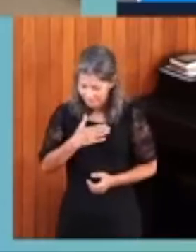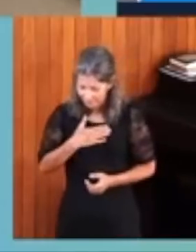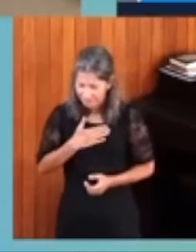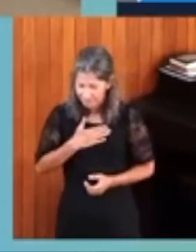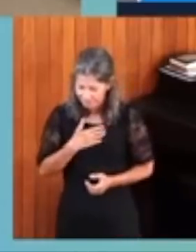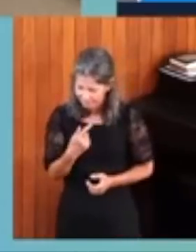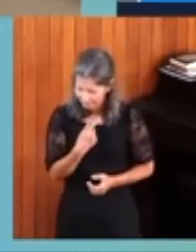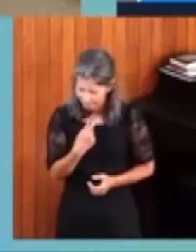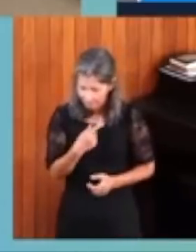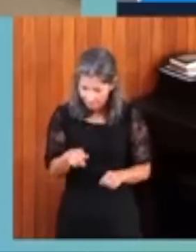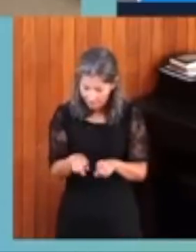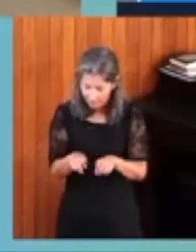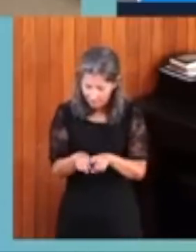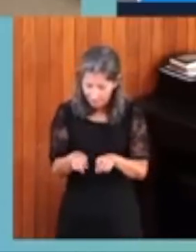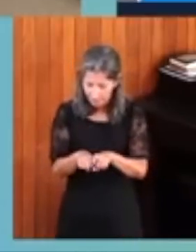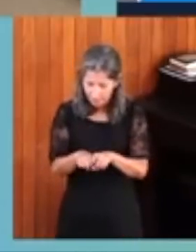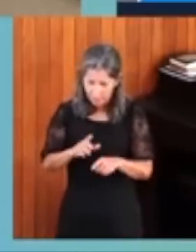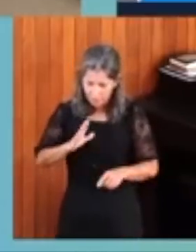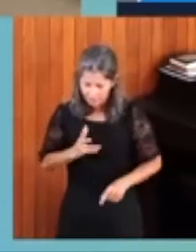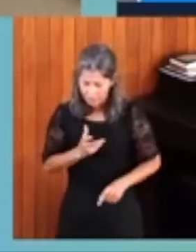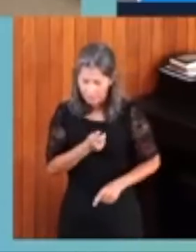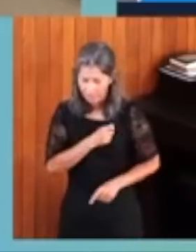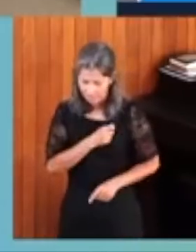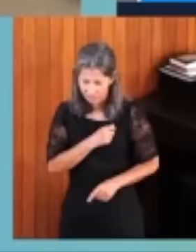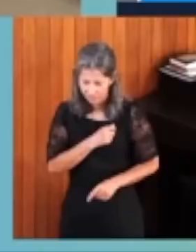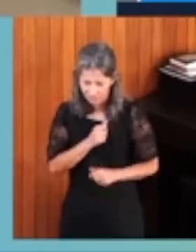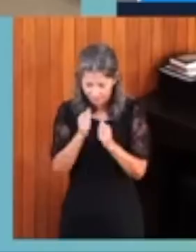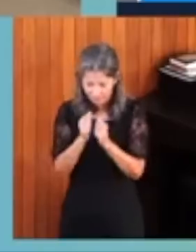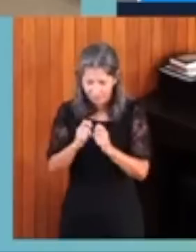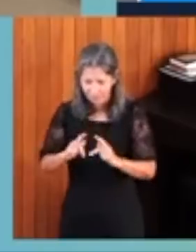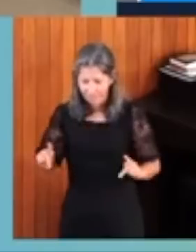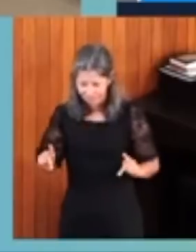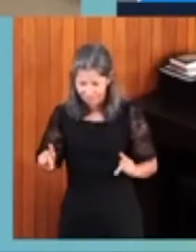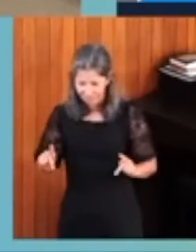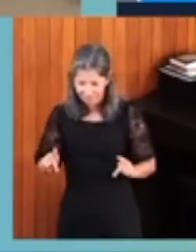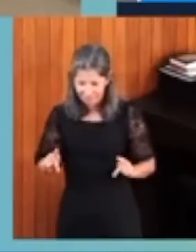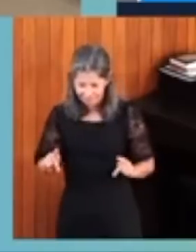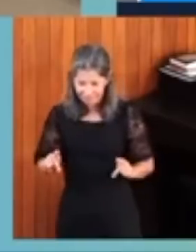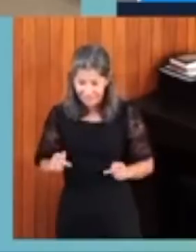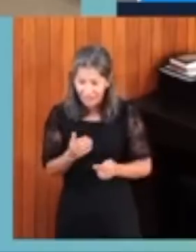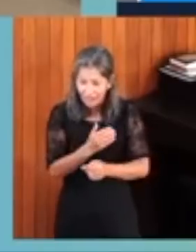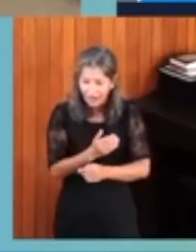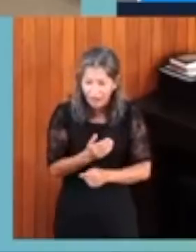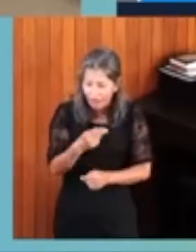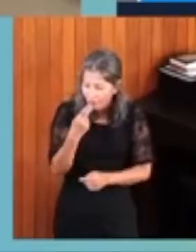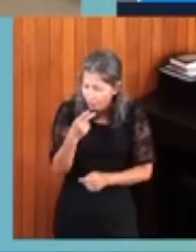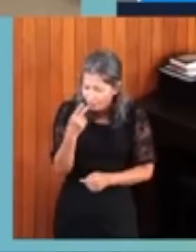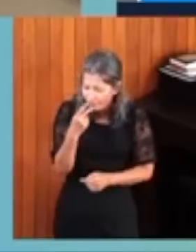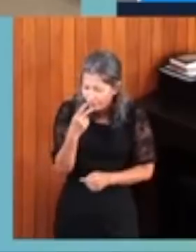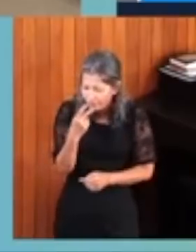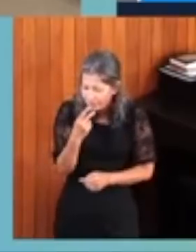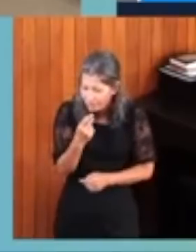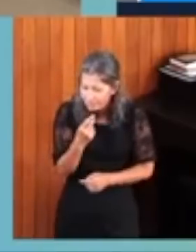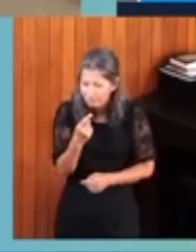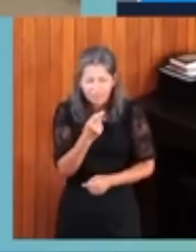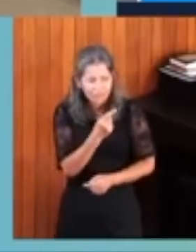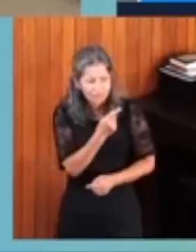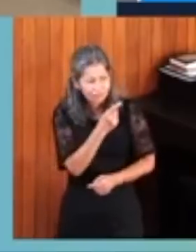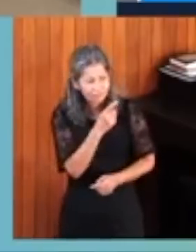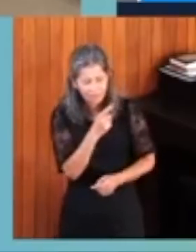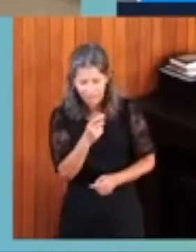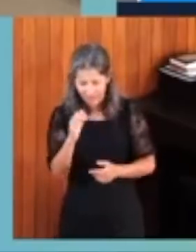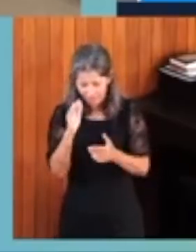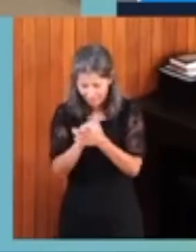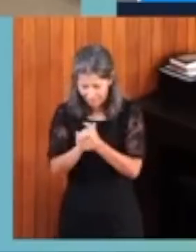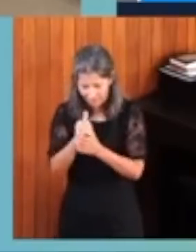primeiro estudo que eu fiz. E aí eu costumo dizer que Deus nos uniu pelo Apocalipse. Ela e eu nos convertemos pelo mesmo